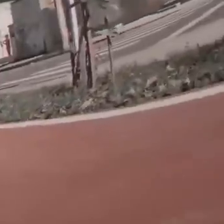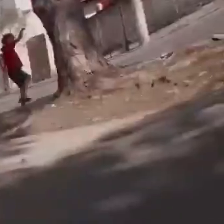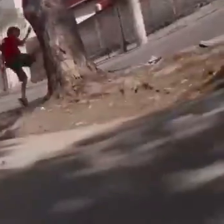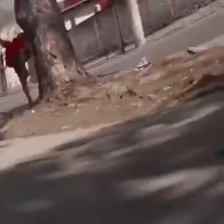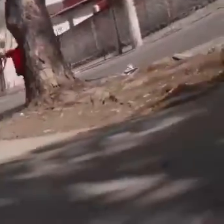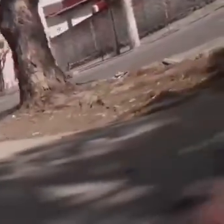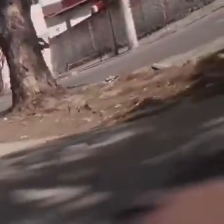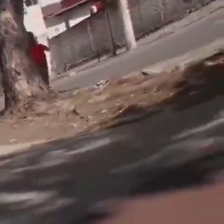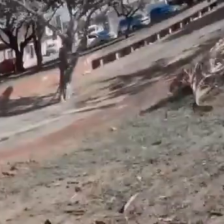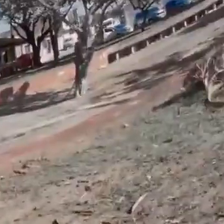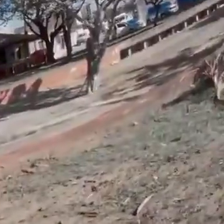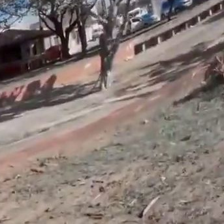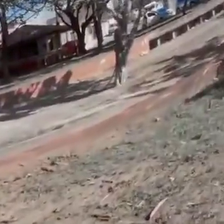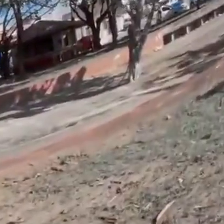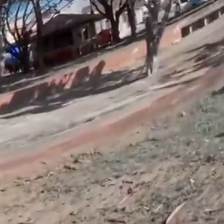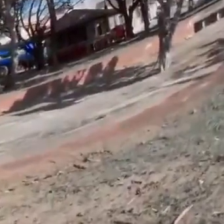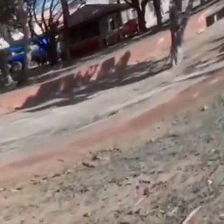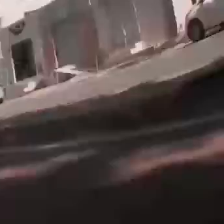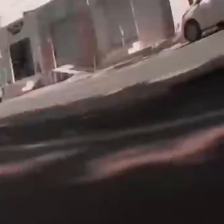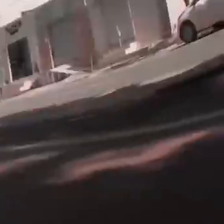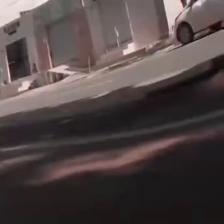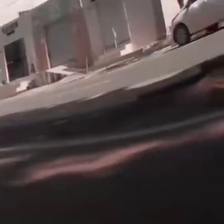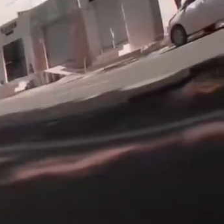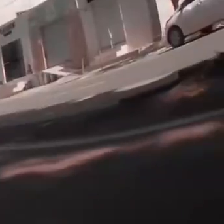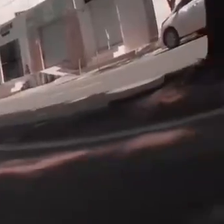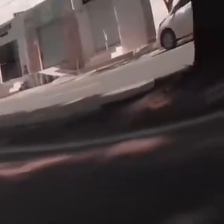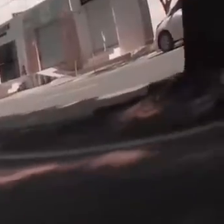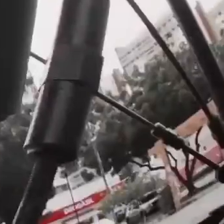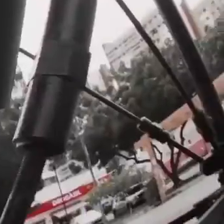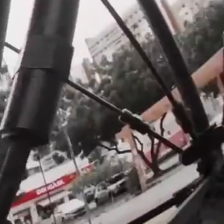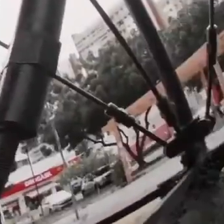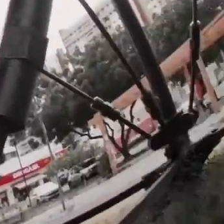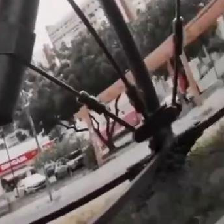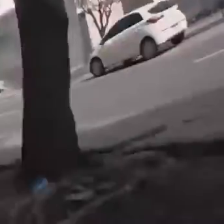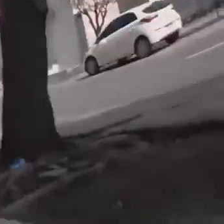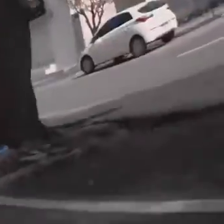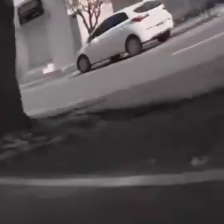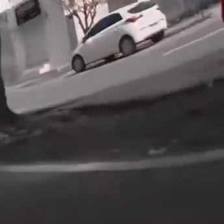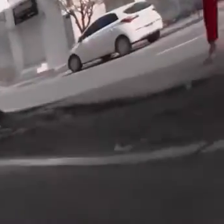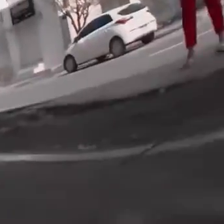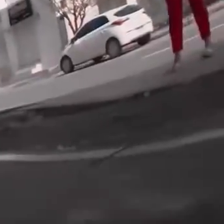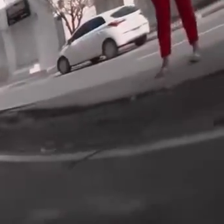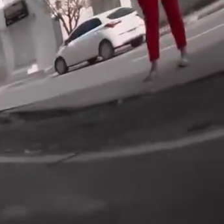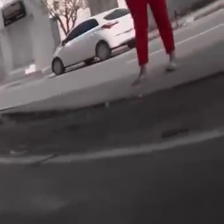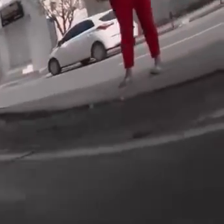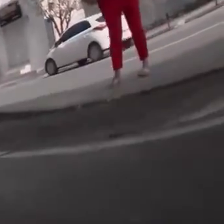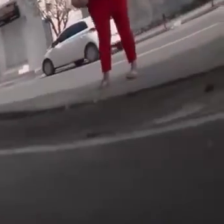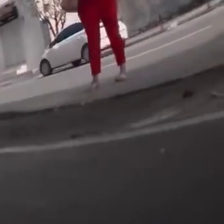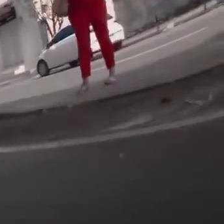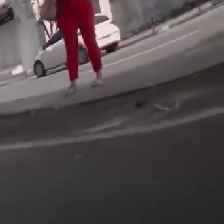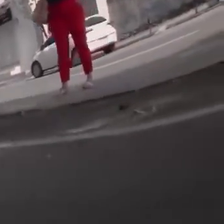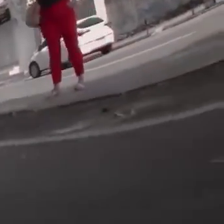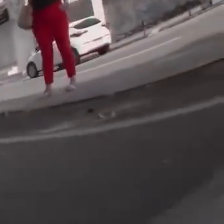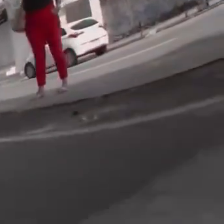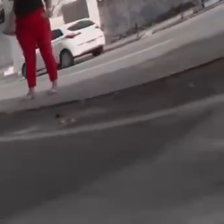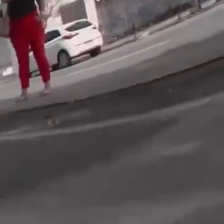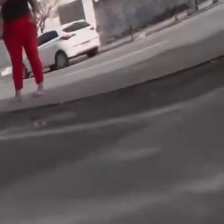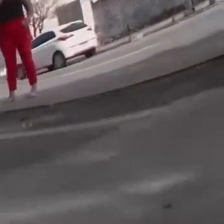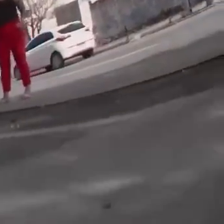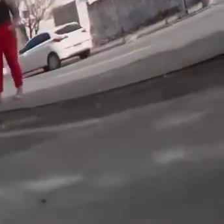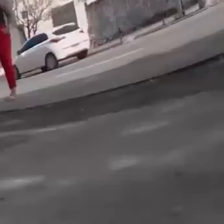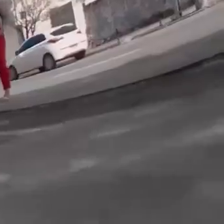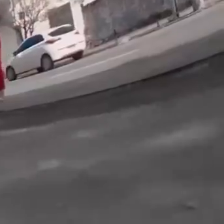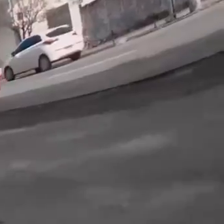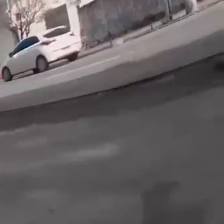tem cuscuz. Seu Antônio me vigia e me dá luz. Todo dia conta história em sua